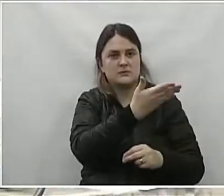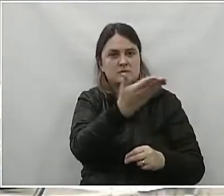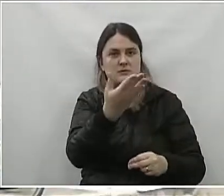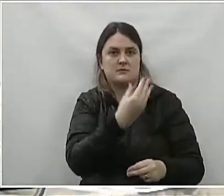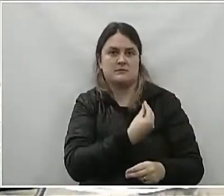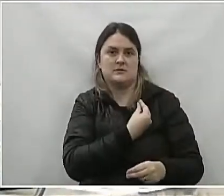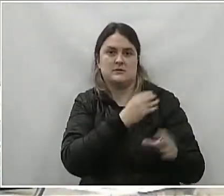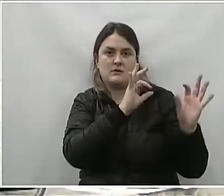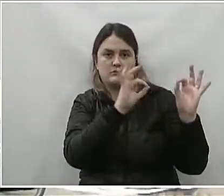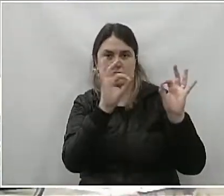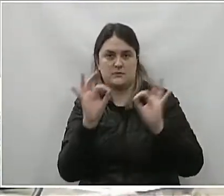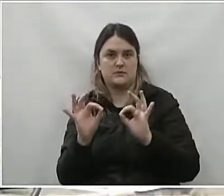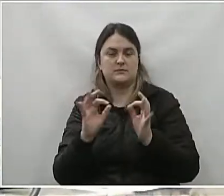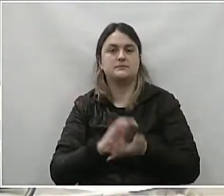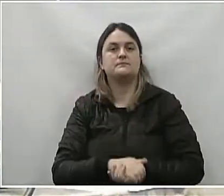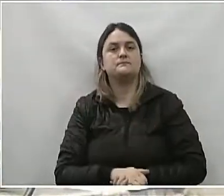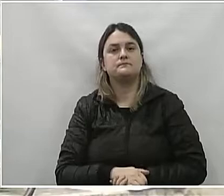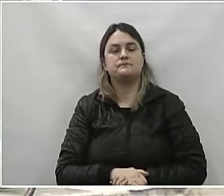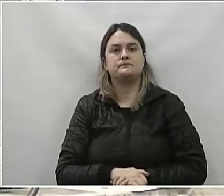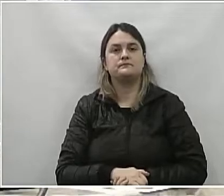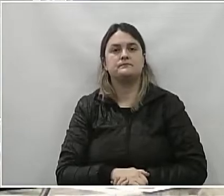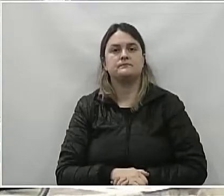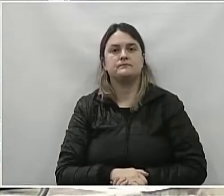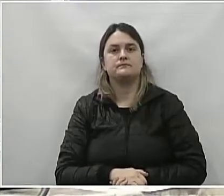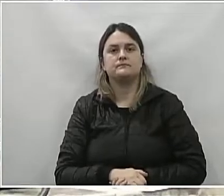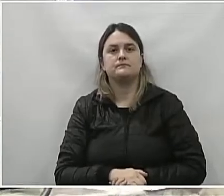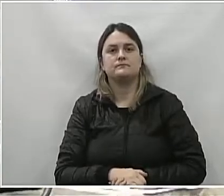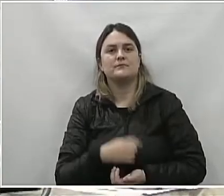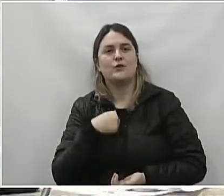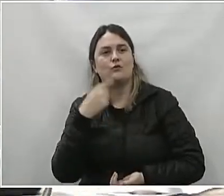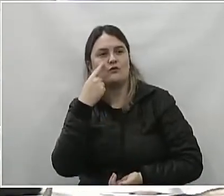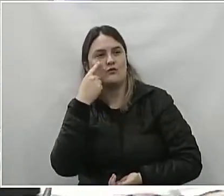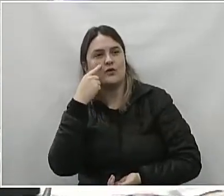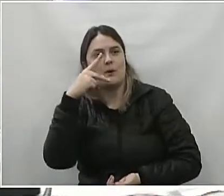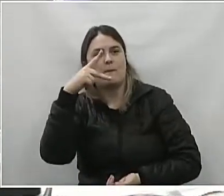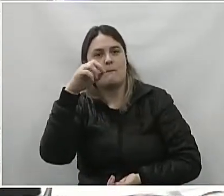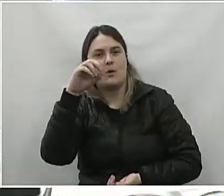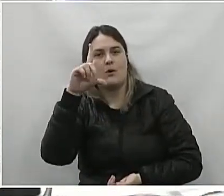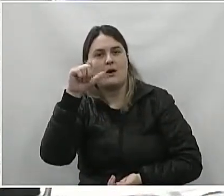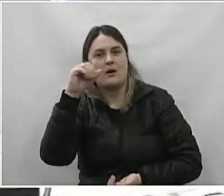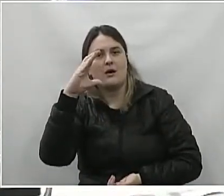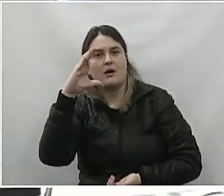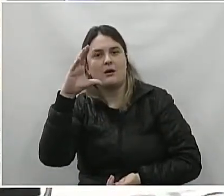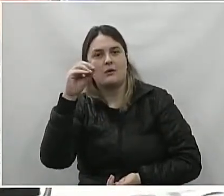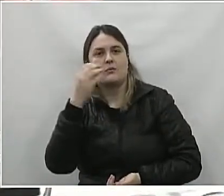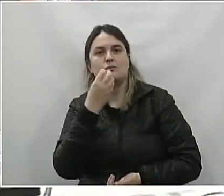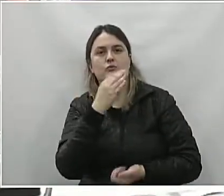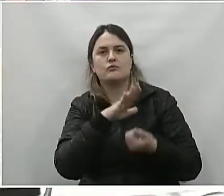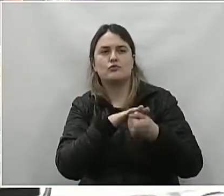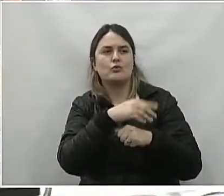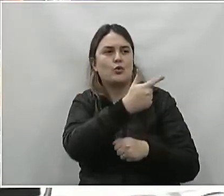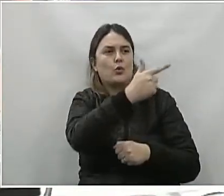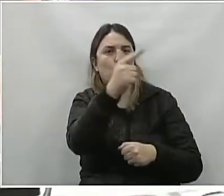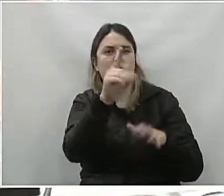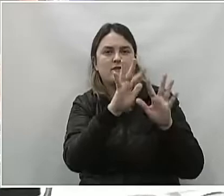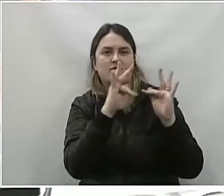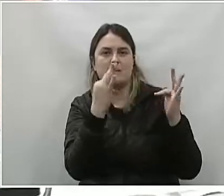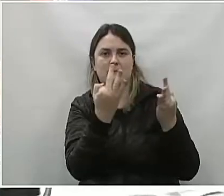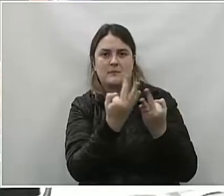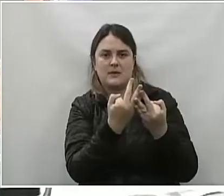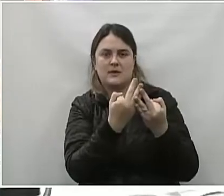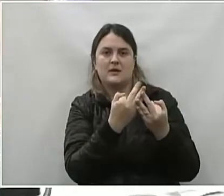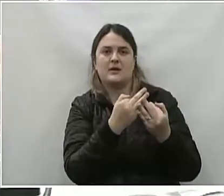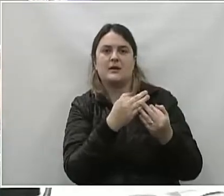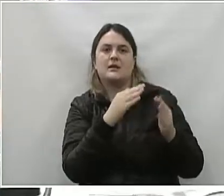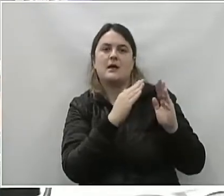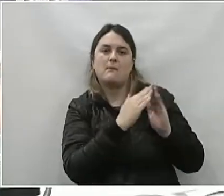aqui assistindo. Eu vi o Polaco aqui. Boa noite, Polaco. Boa noite a outras famílias da